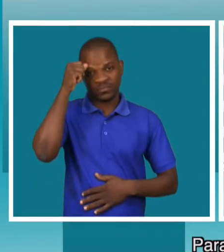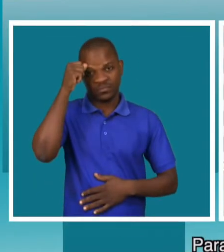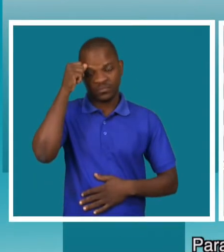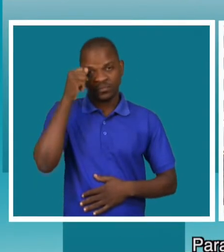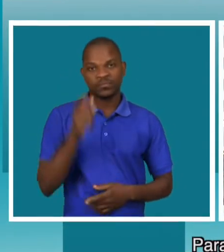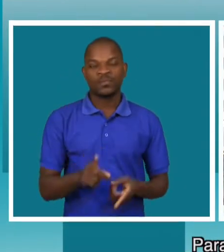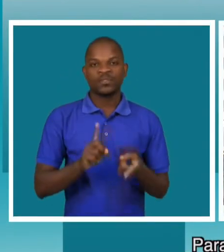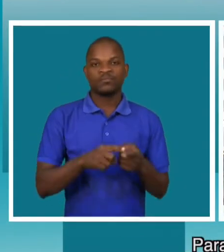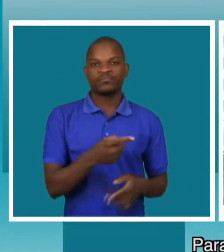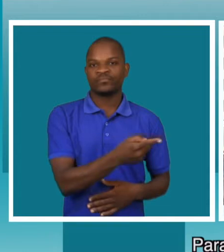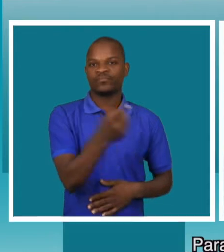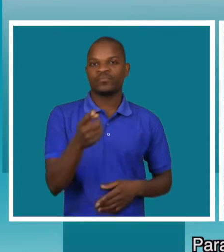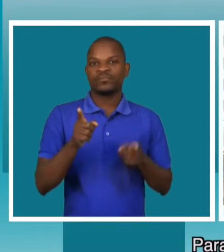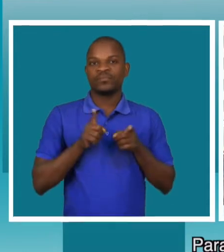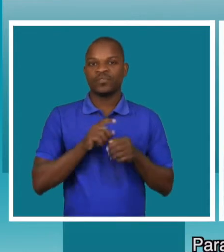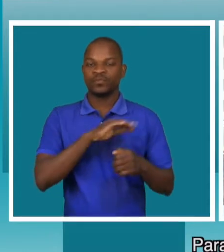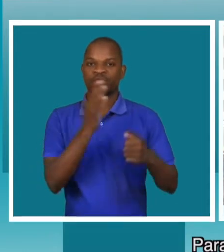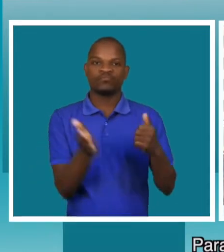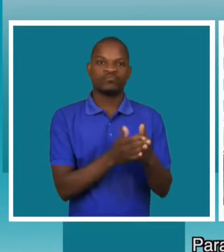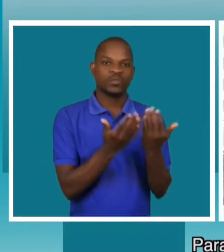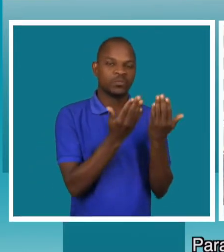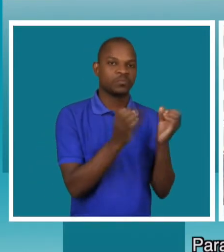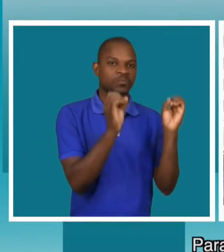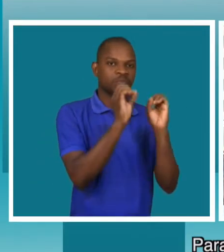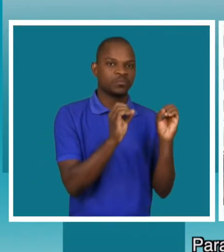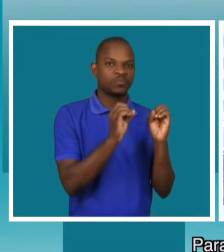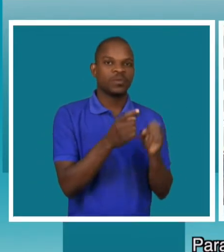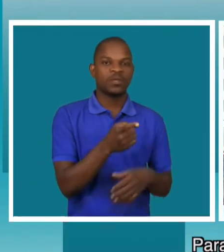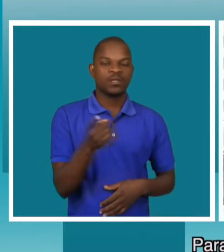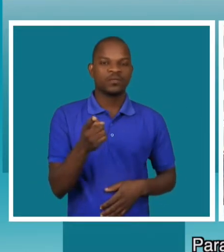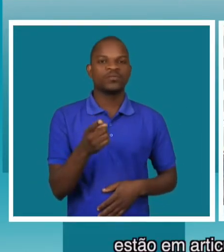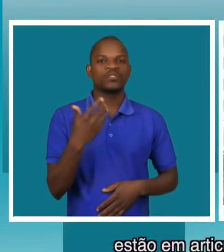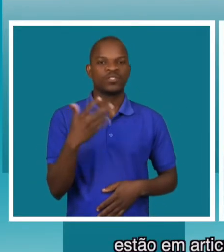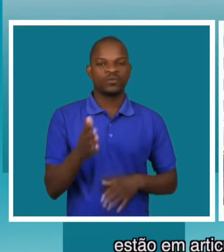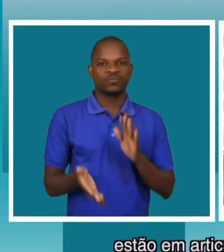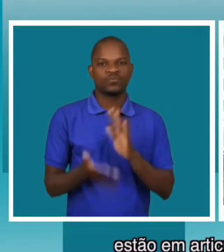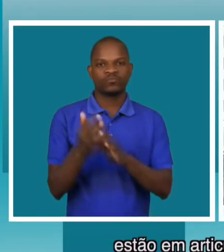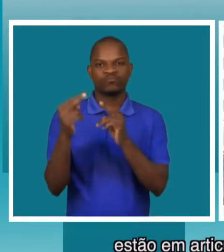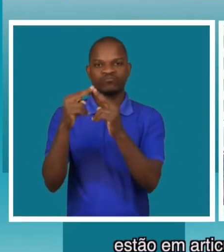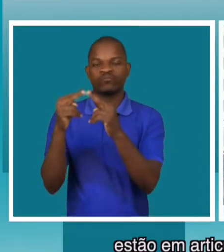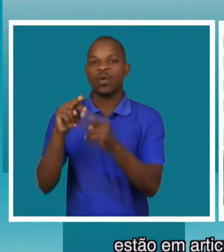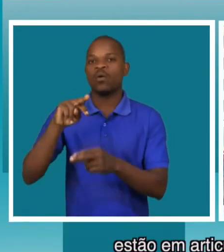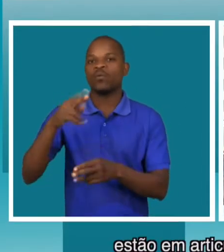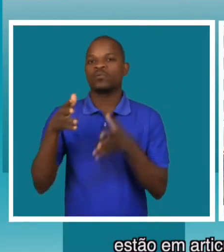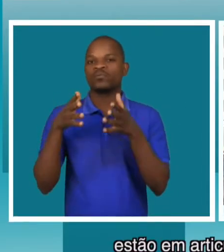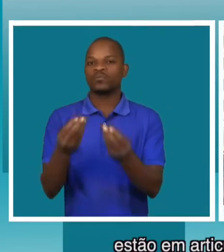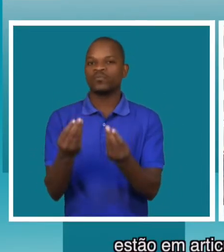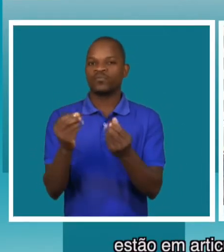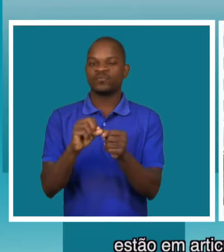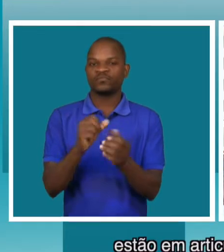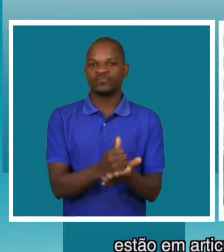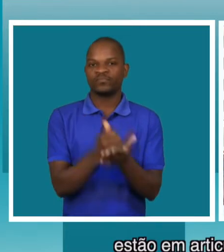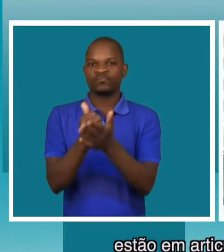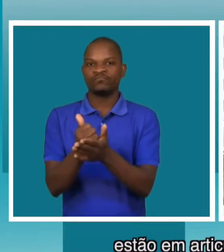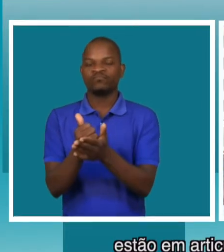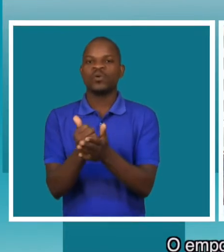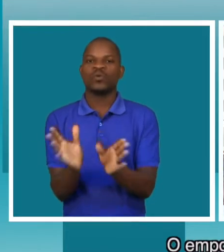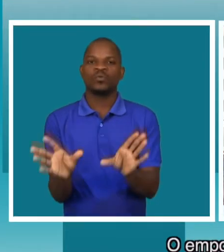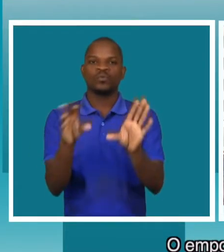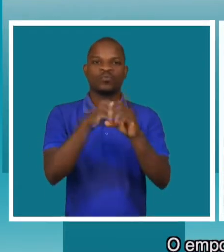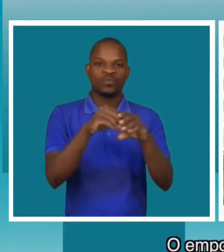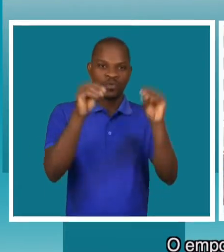encontravam. E para essas meninas que não aceitaram voltar à escola, estão em articulação outras formas de apoio, que é